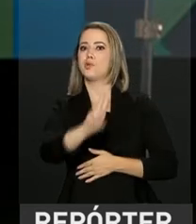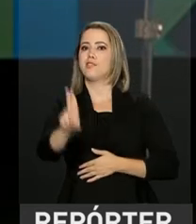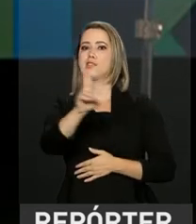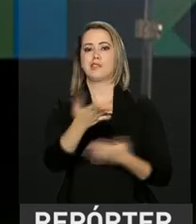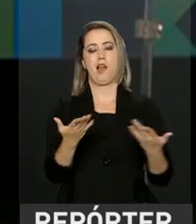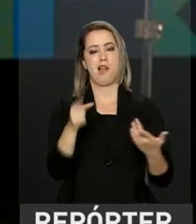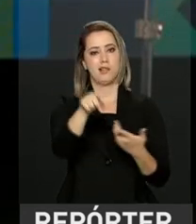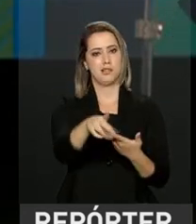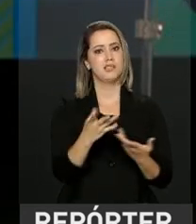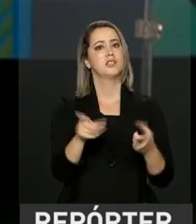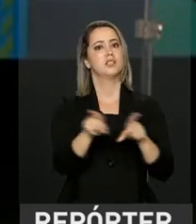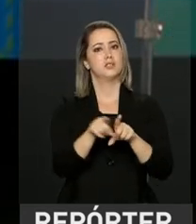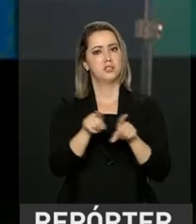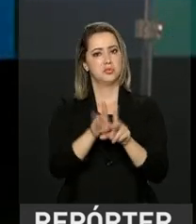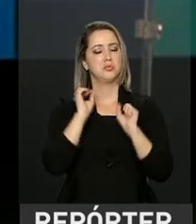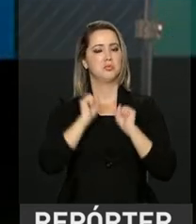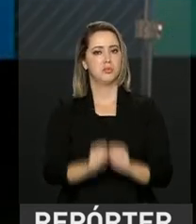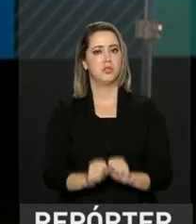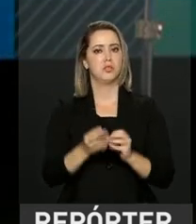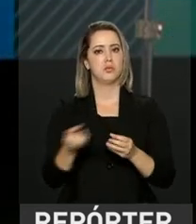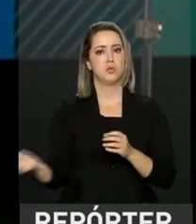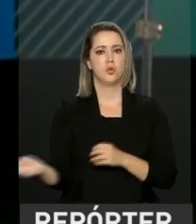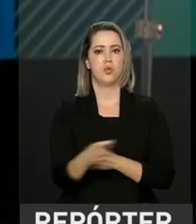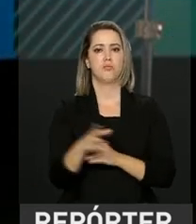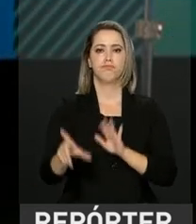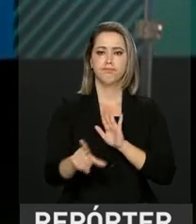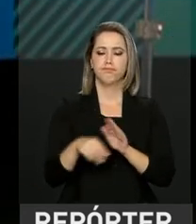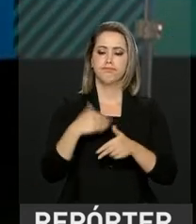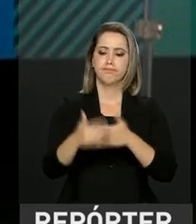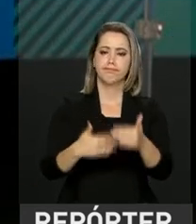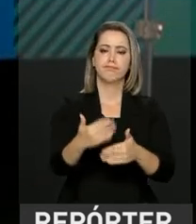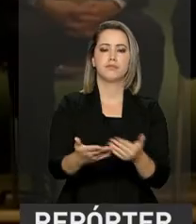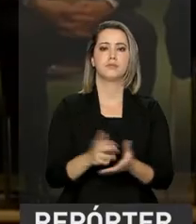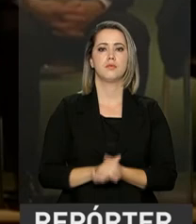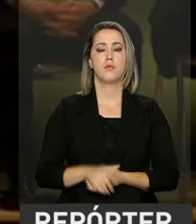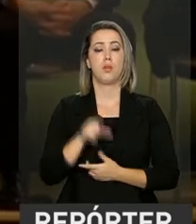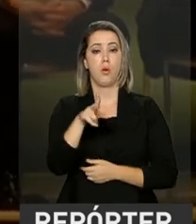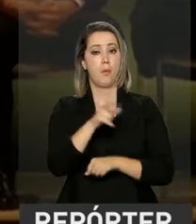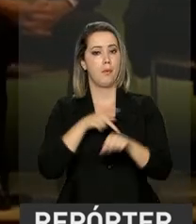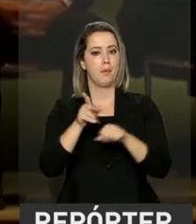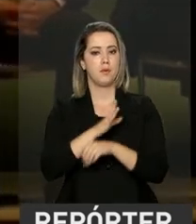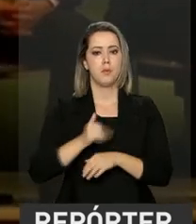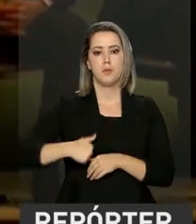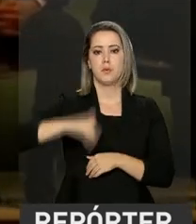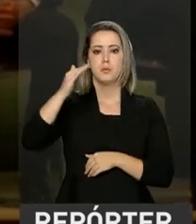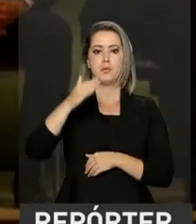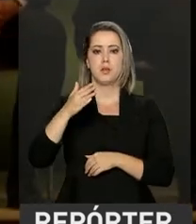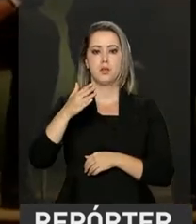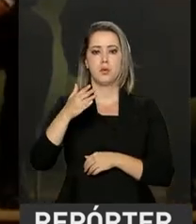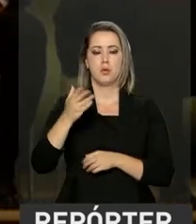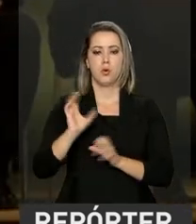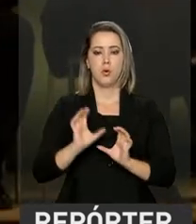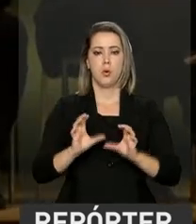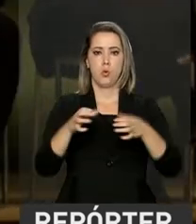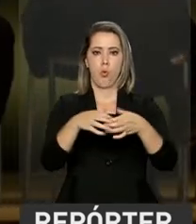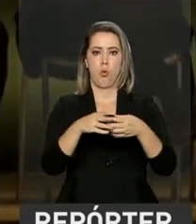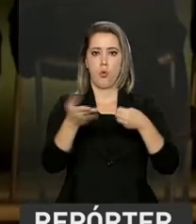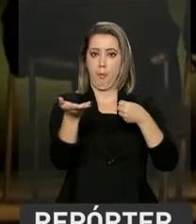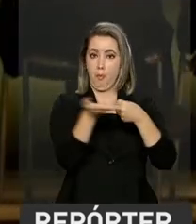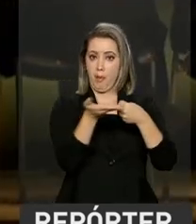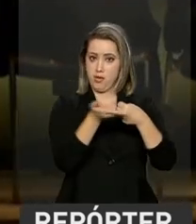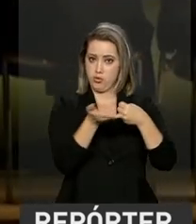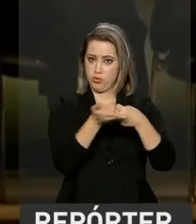e uma comprovada capacidade para inovar com o país com a maior classe média da américa latina